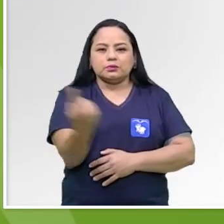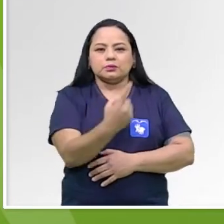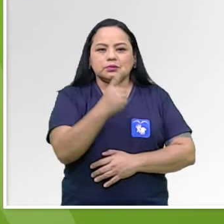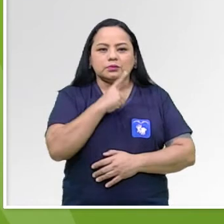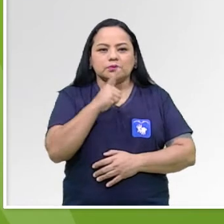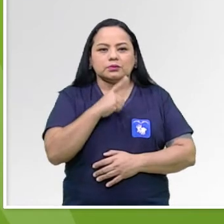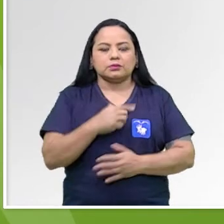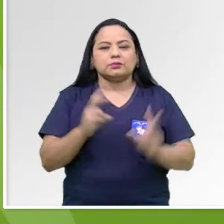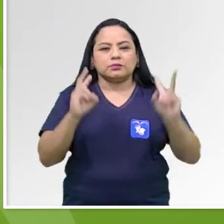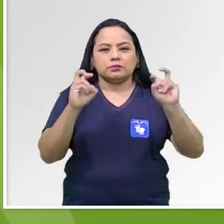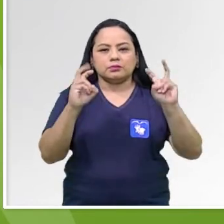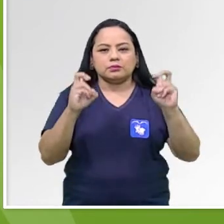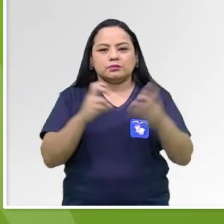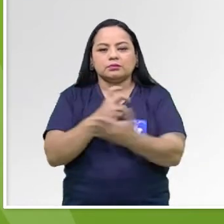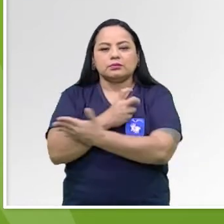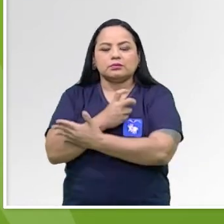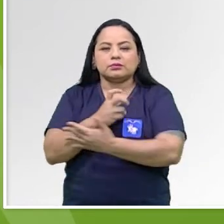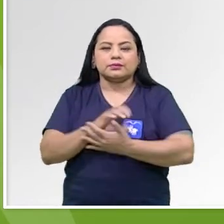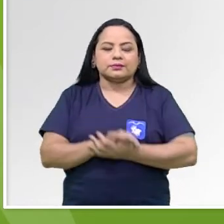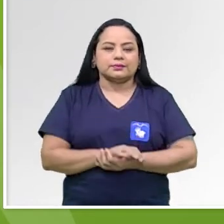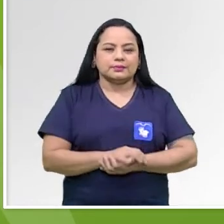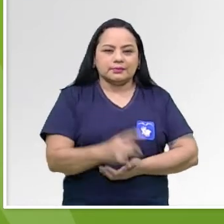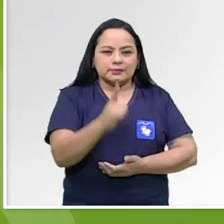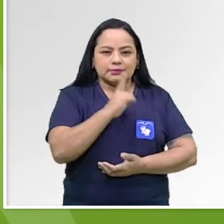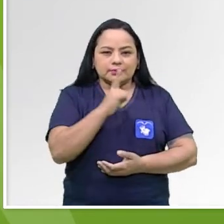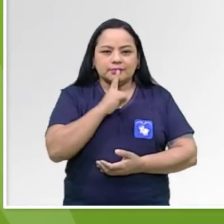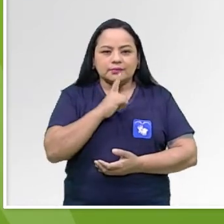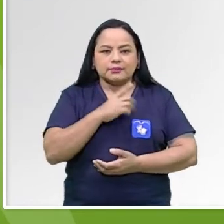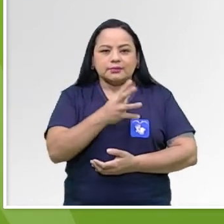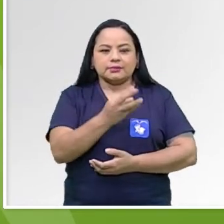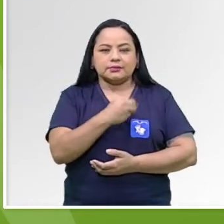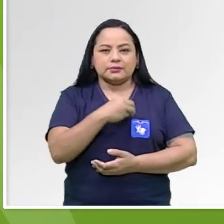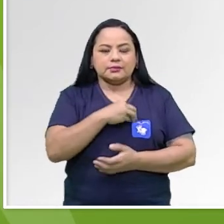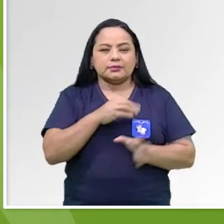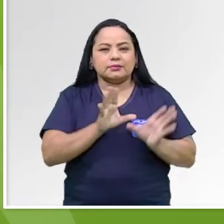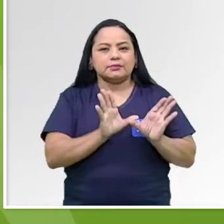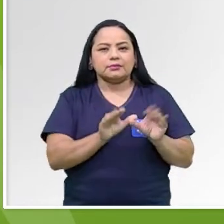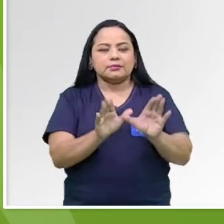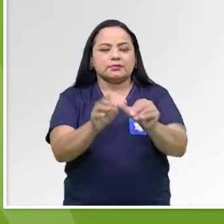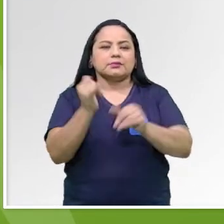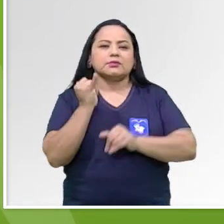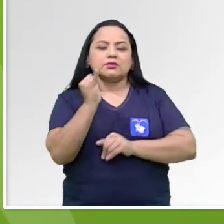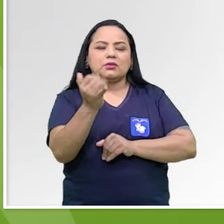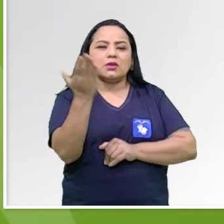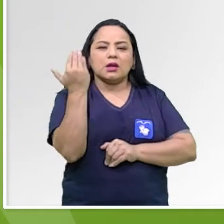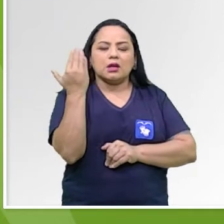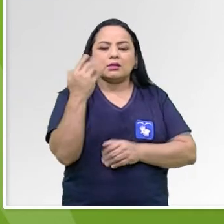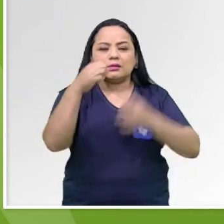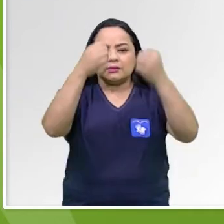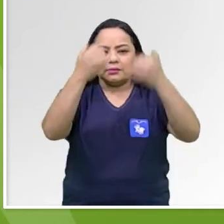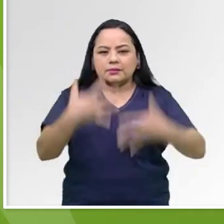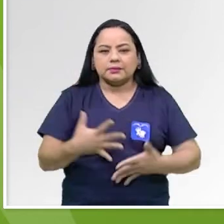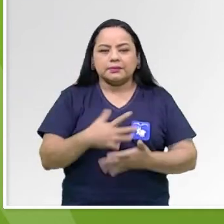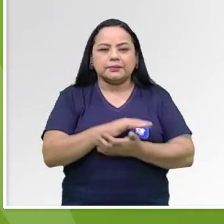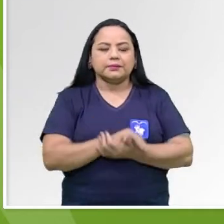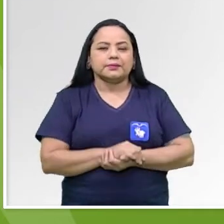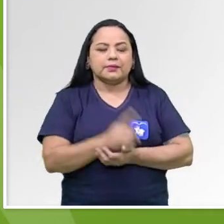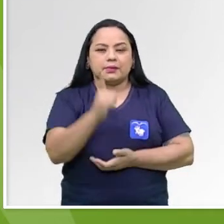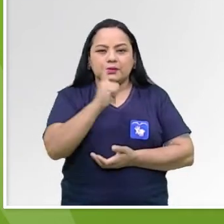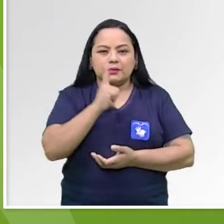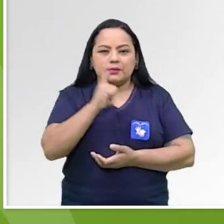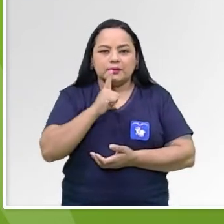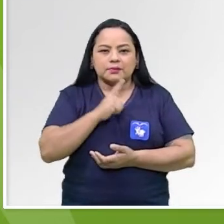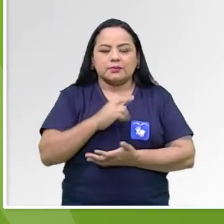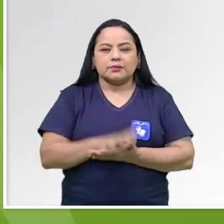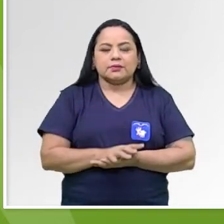os quirópteros. E aí a gente tem os mamíferos voadores, que eu falei para vocês ainda há pouco. Então, eles possuem os